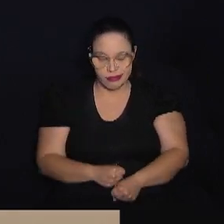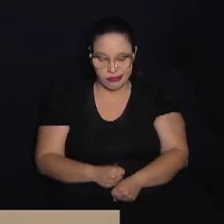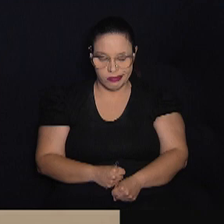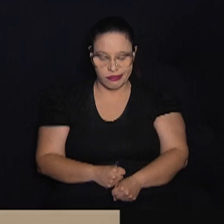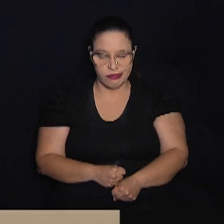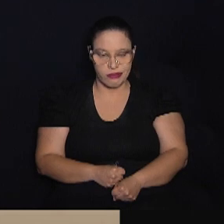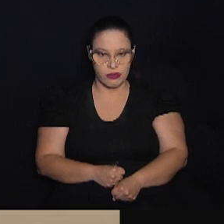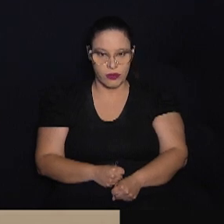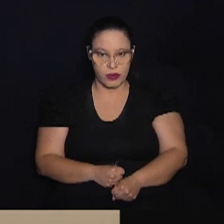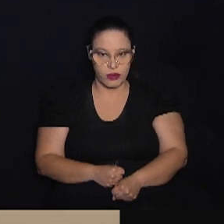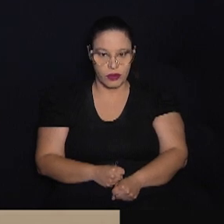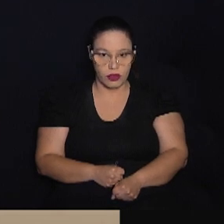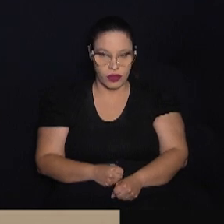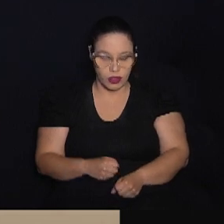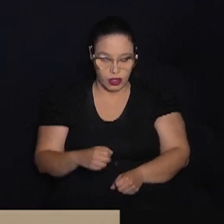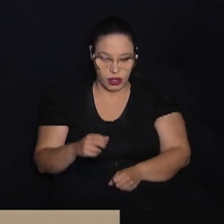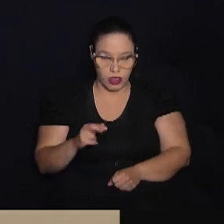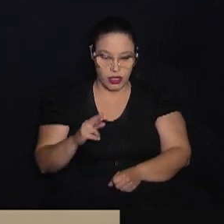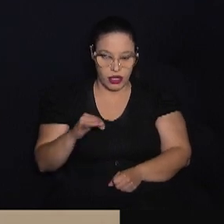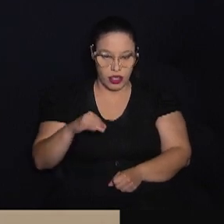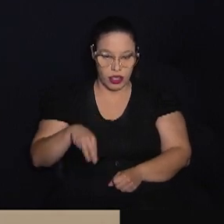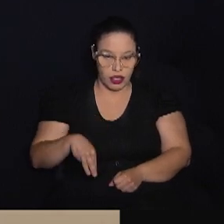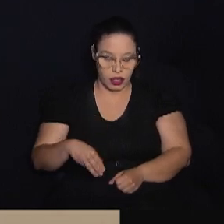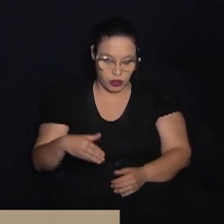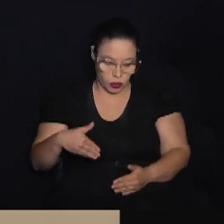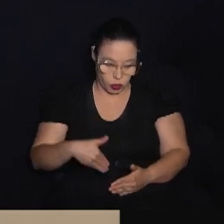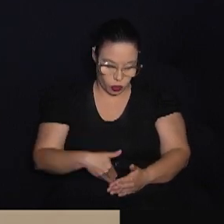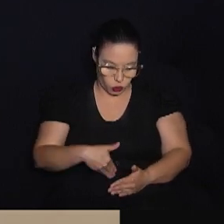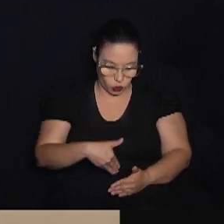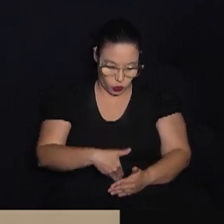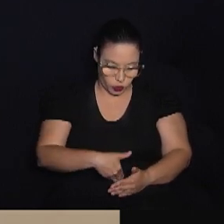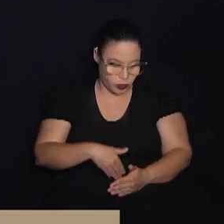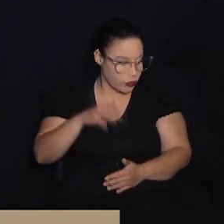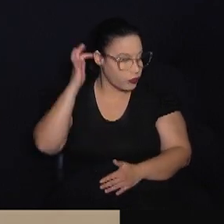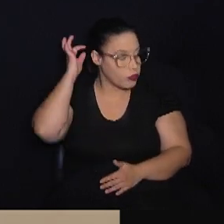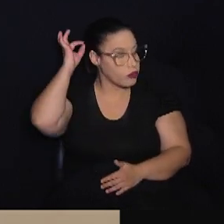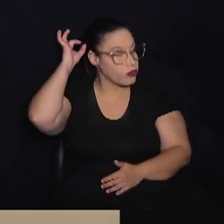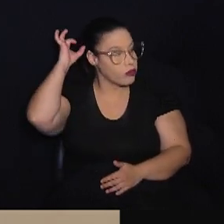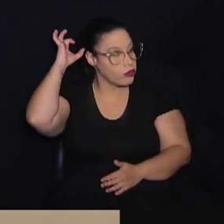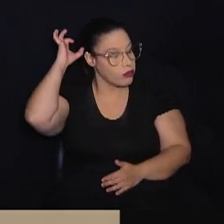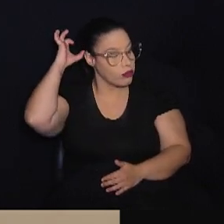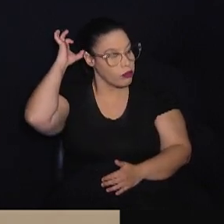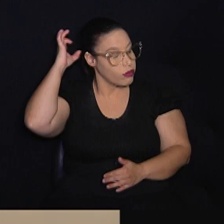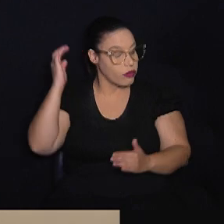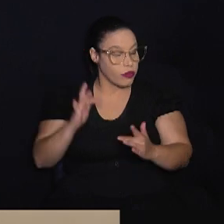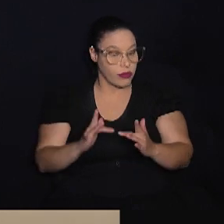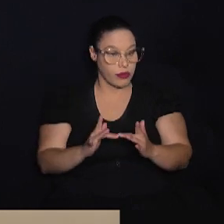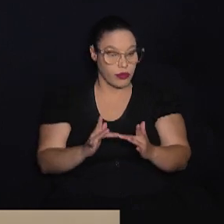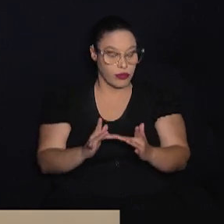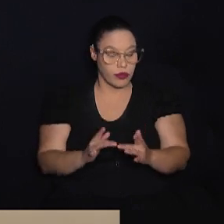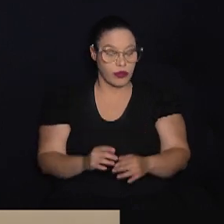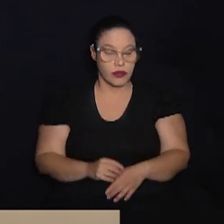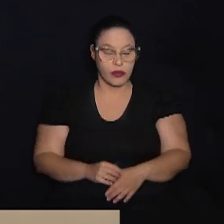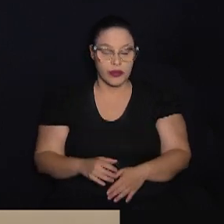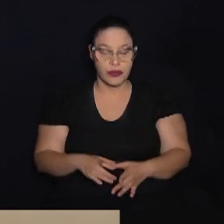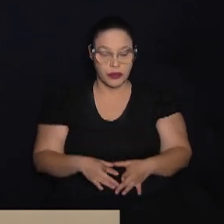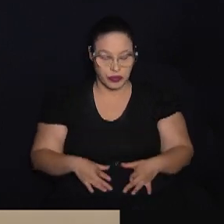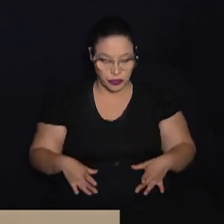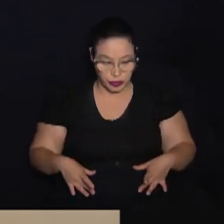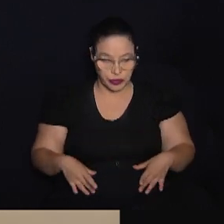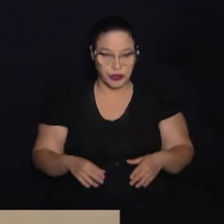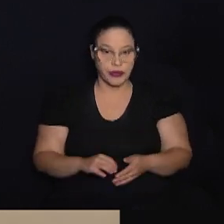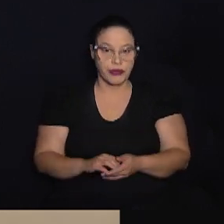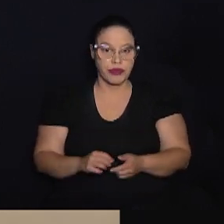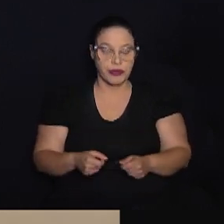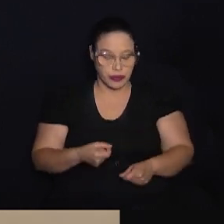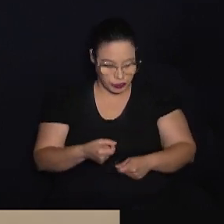sendo eliminadas pelo rim e param na bexiga. E aí esse contato das substâncias na bexiga acaba que gera